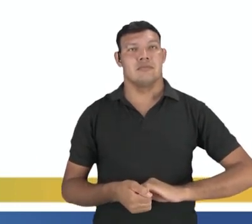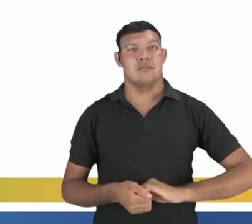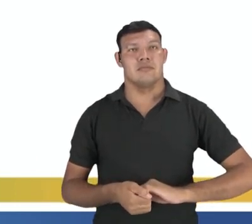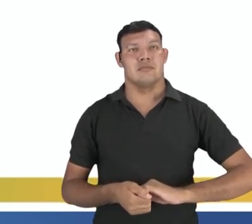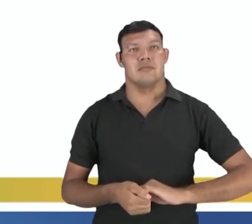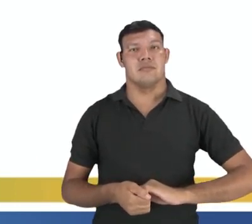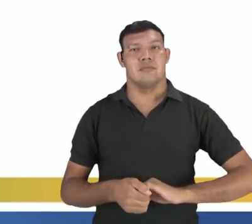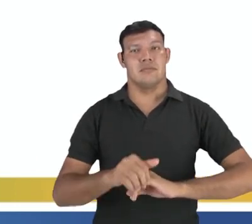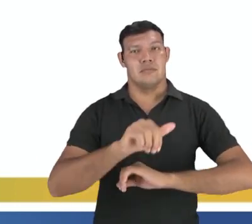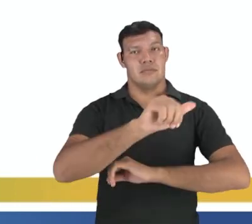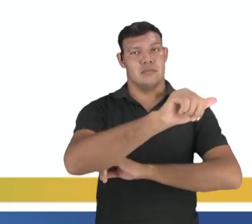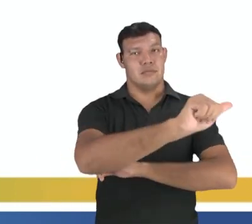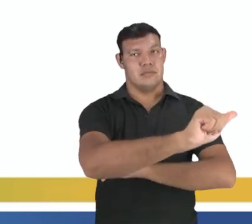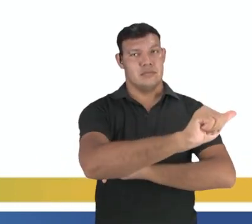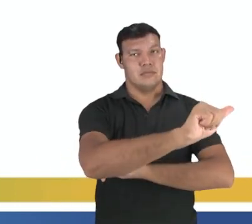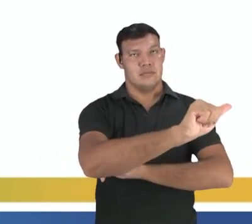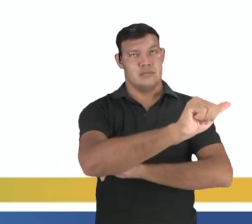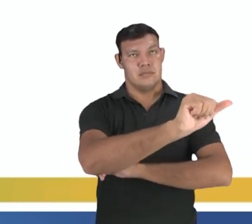2.187. E